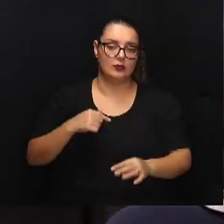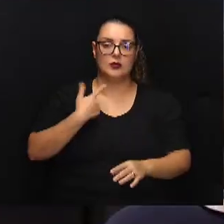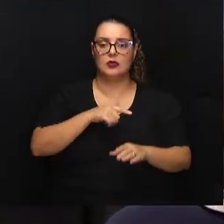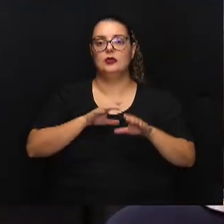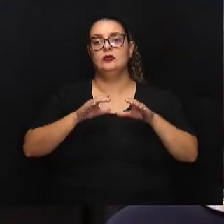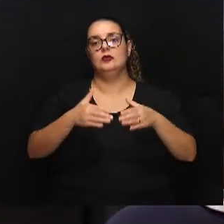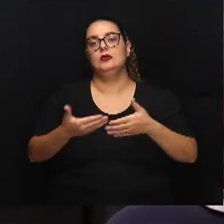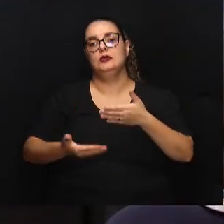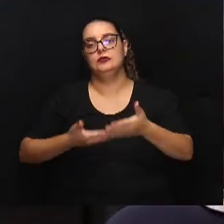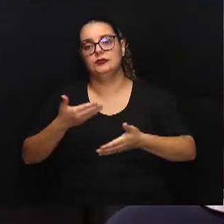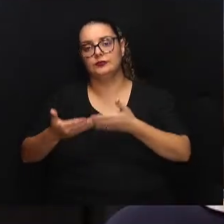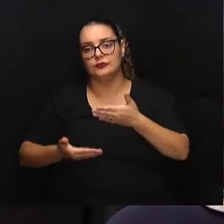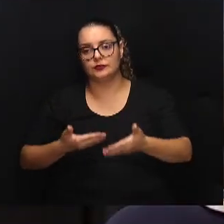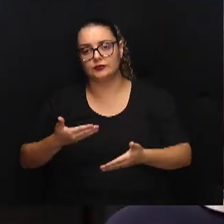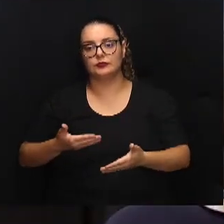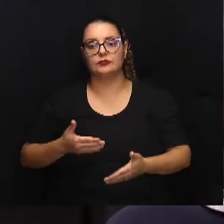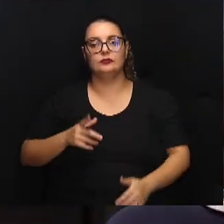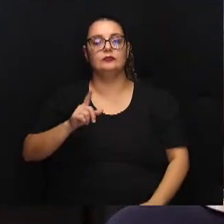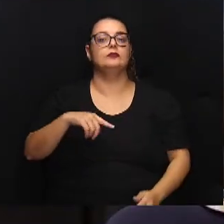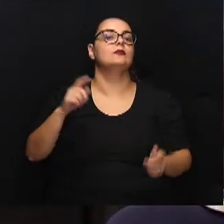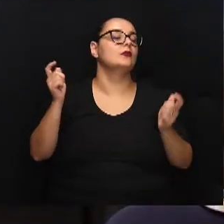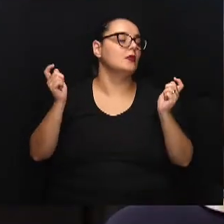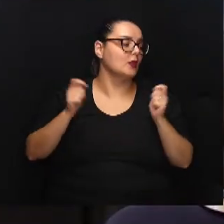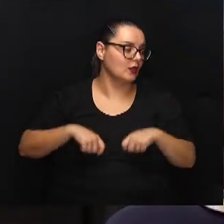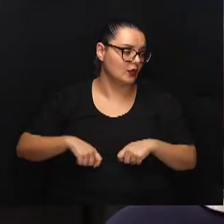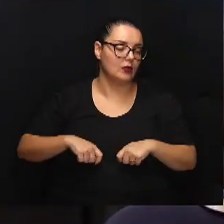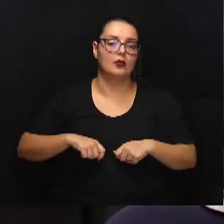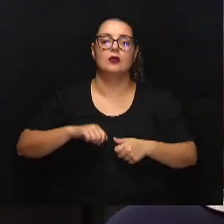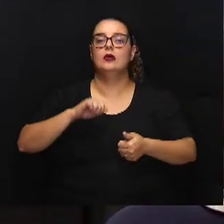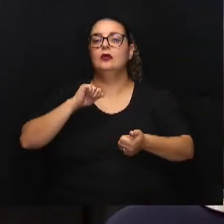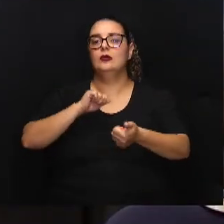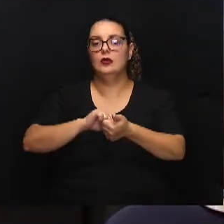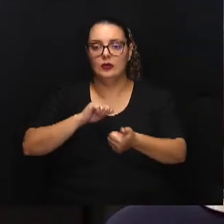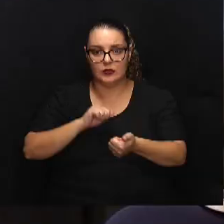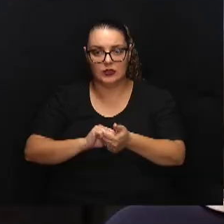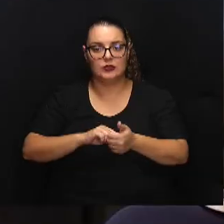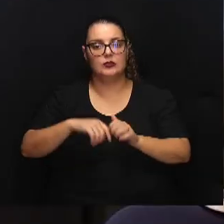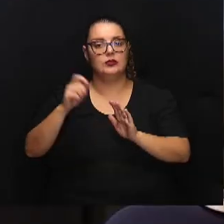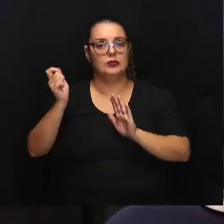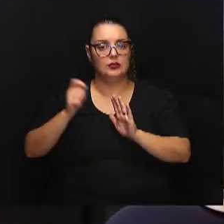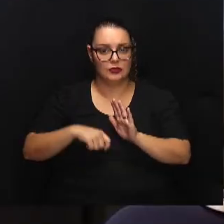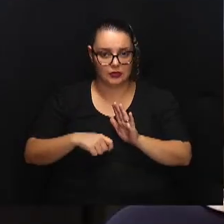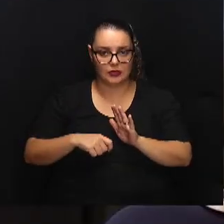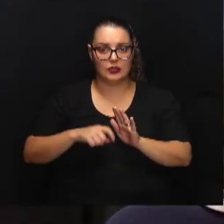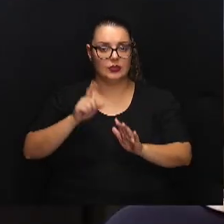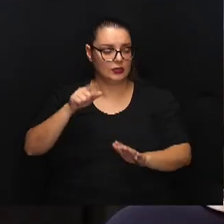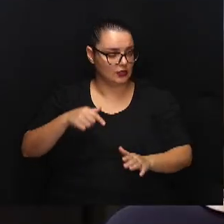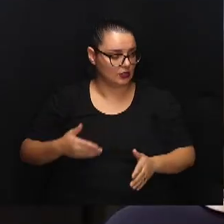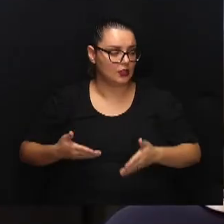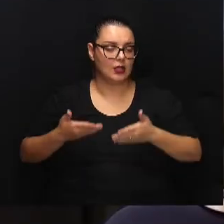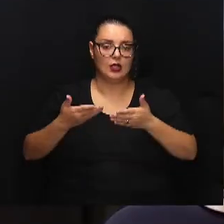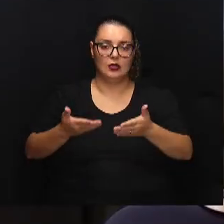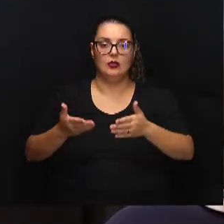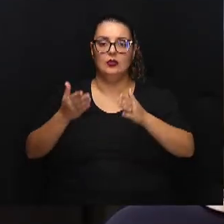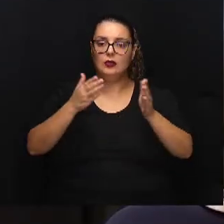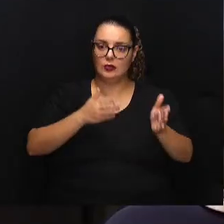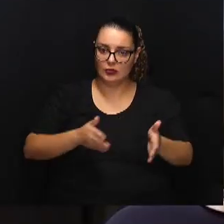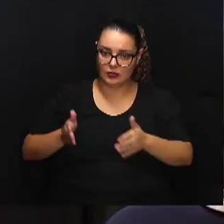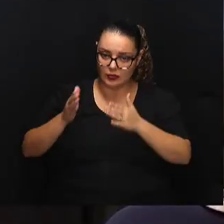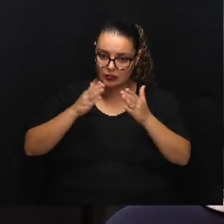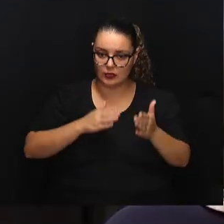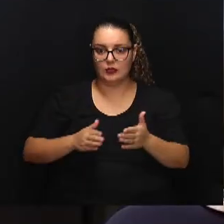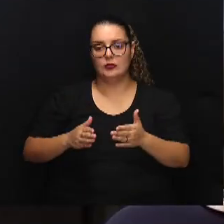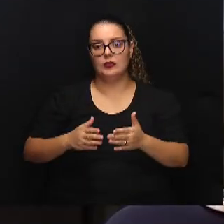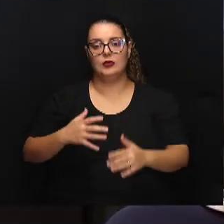de servidores, que é competente, qualificada, capacitada, que é quem produziu, né,